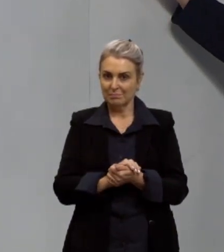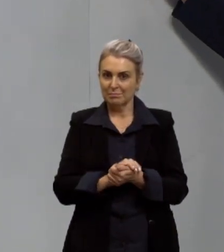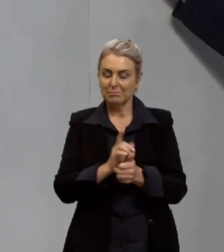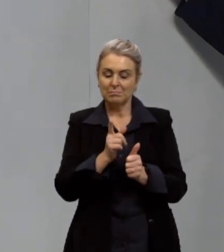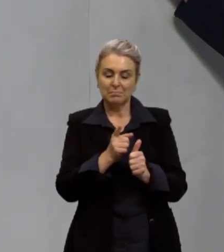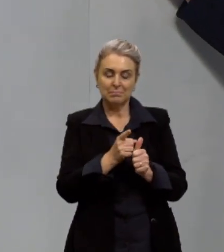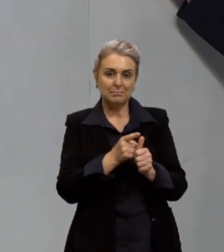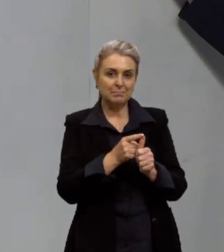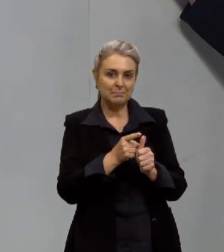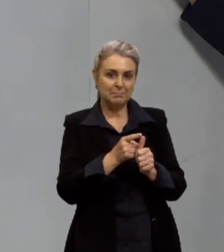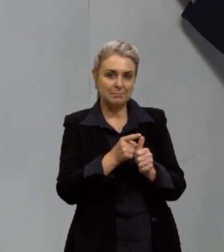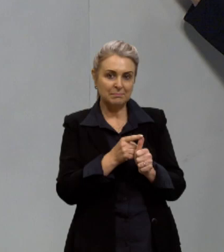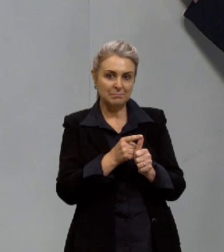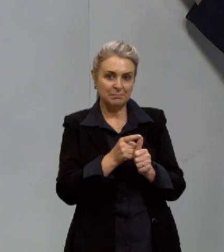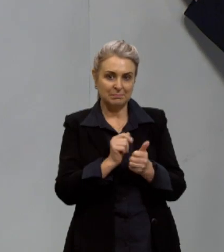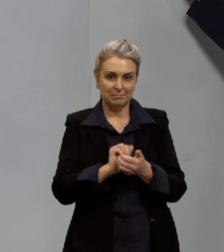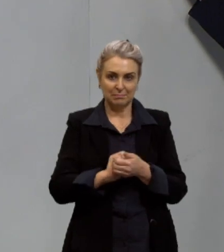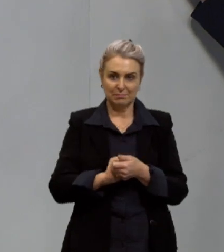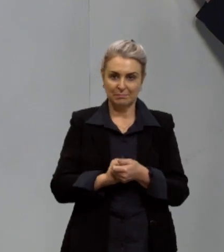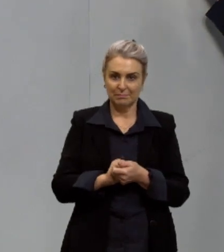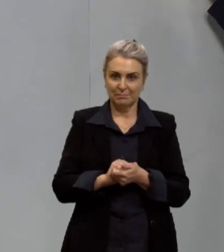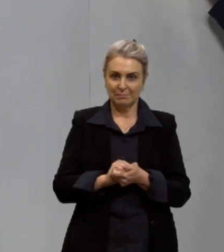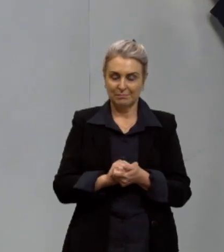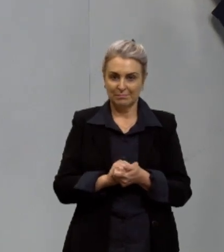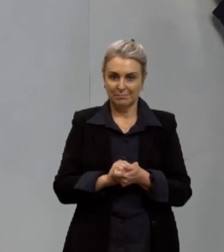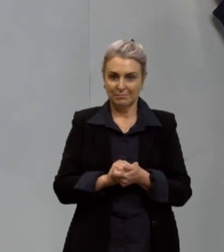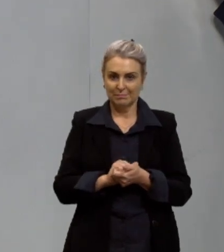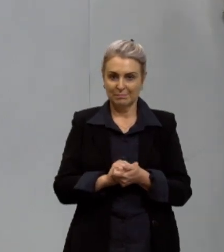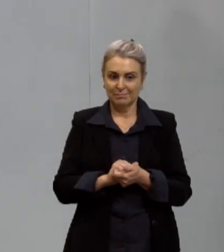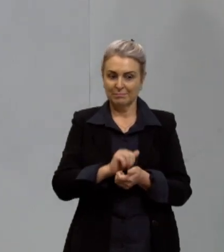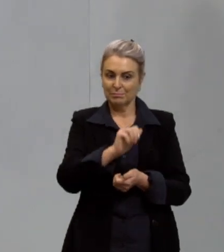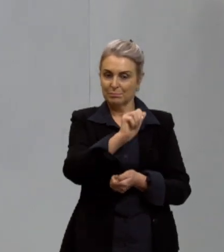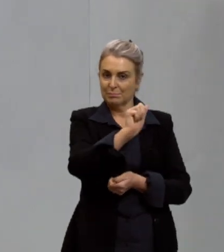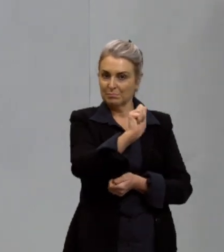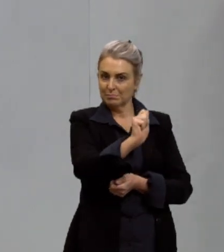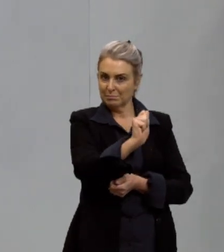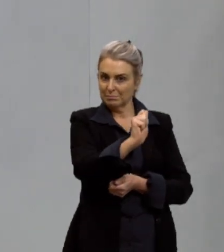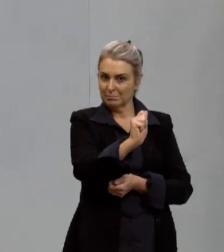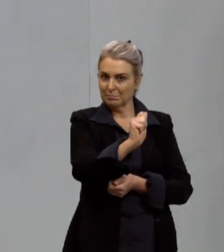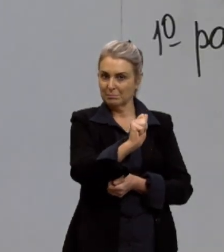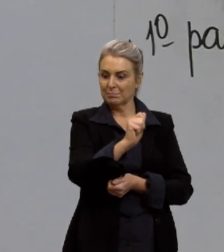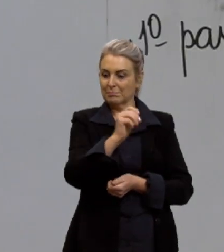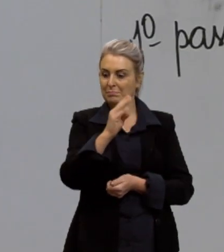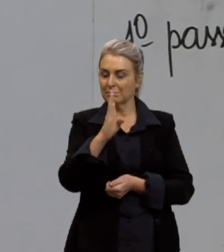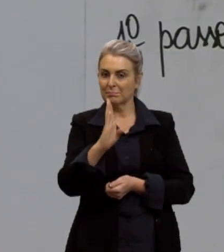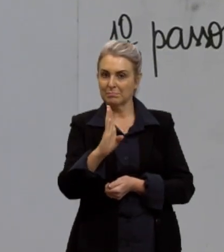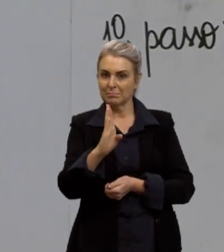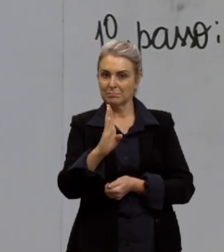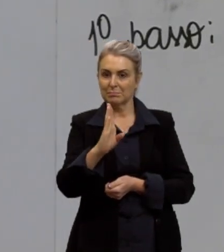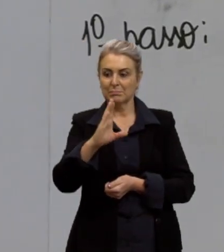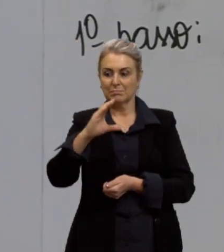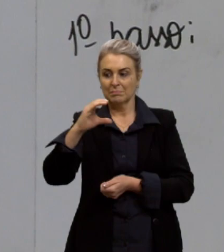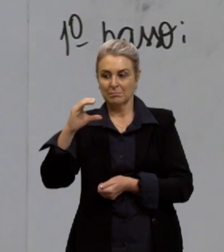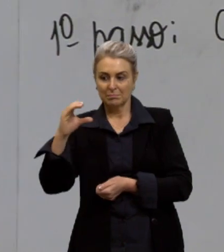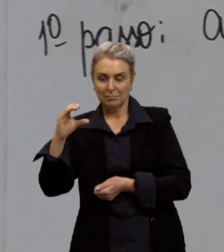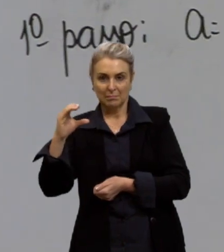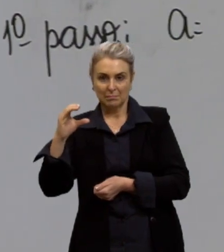Primeira coisa que a gente faz. Encontra o A, encontra o B e encontra